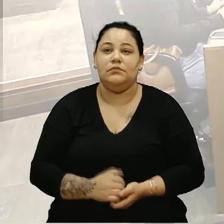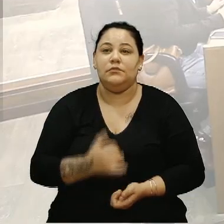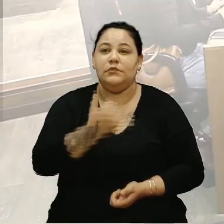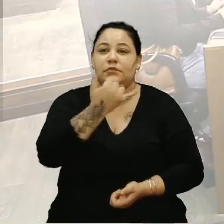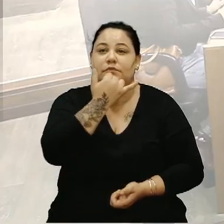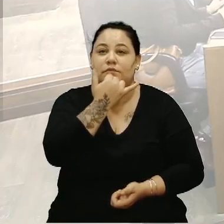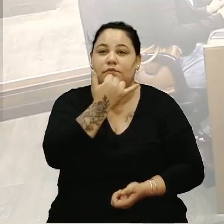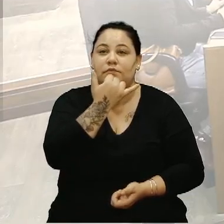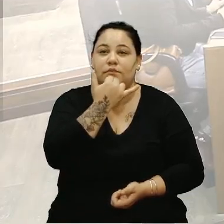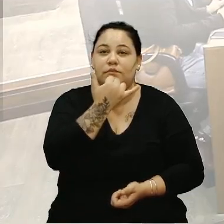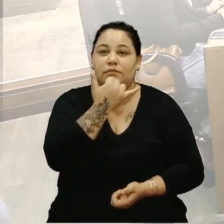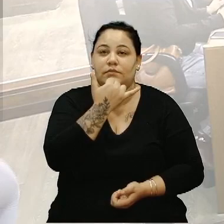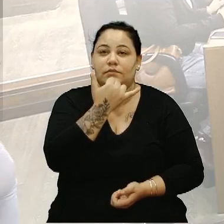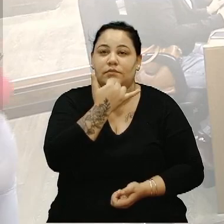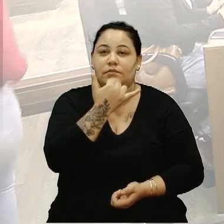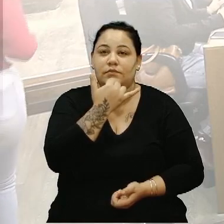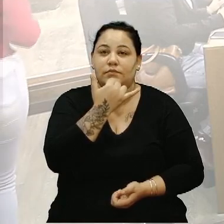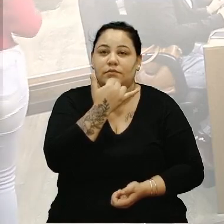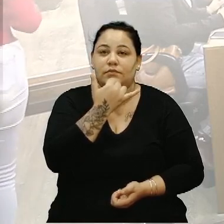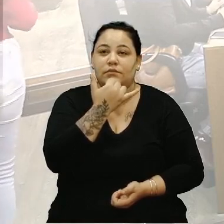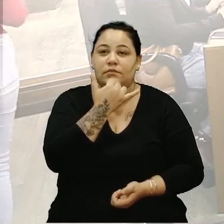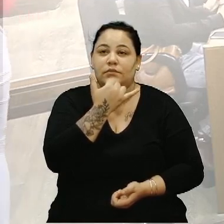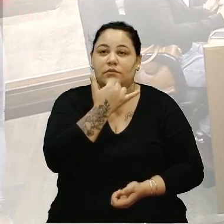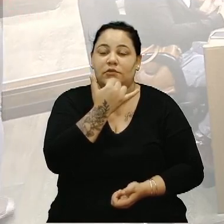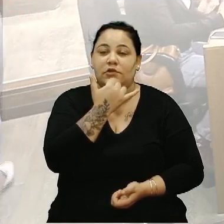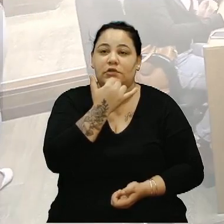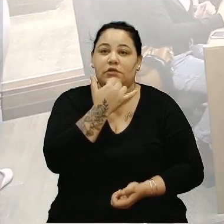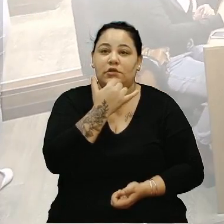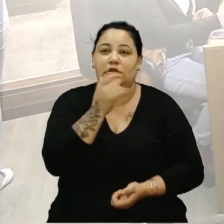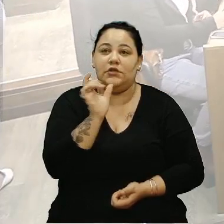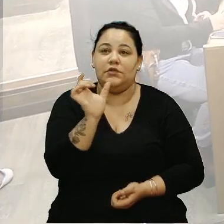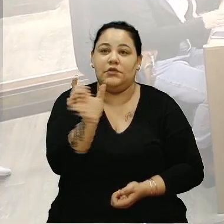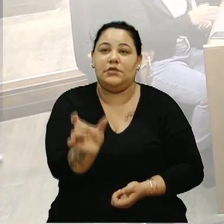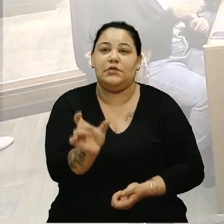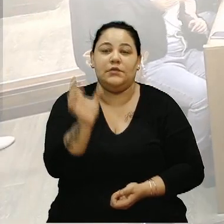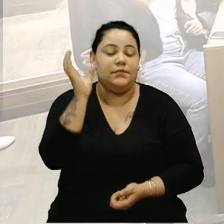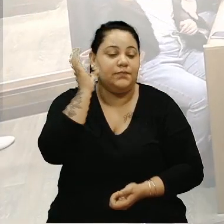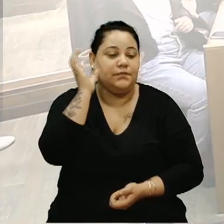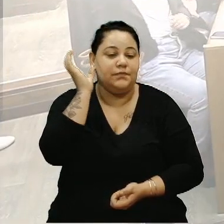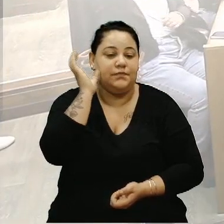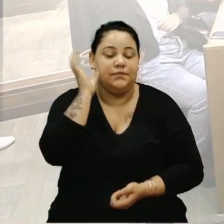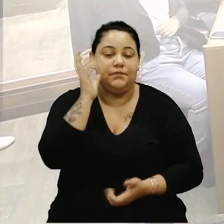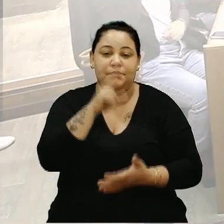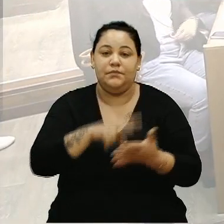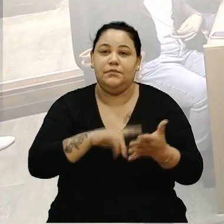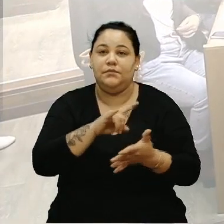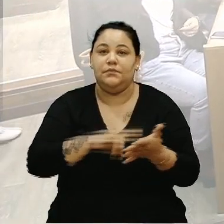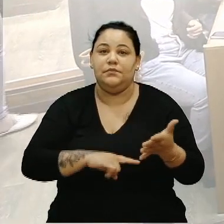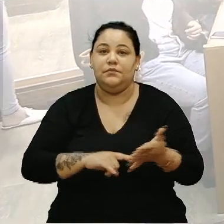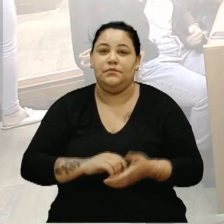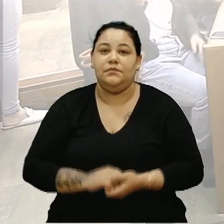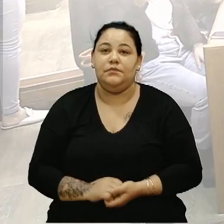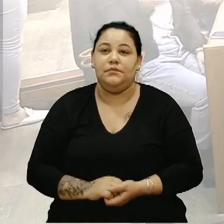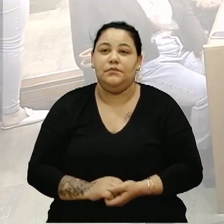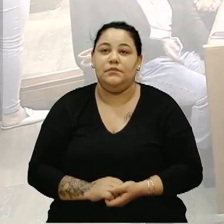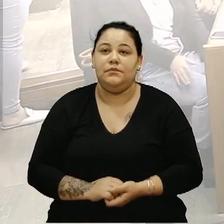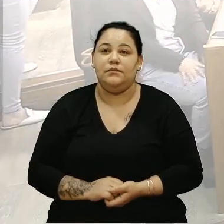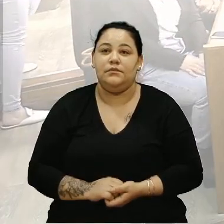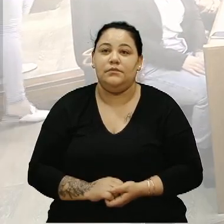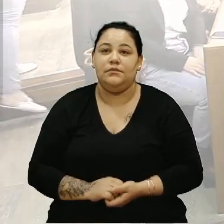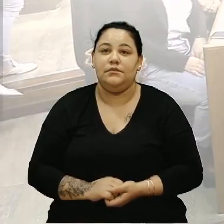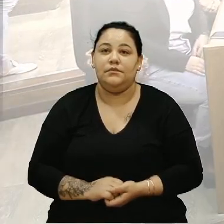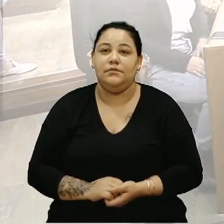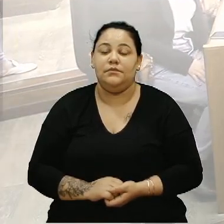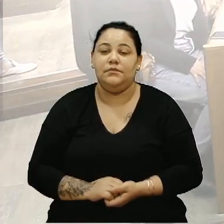Desculpe. Com a palavra, vereador Caldori, um dos autores para a leitura do requerimento. Leitura, né?